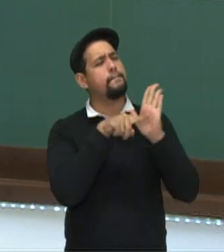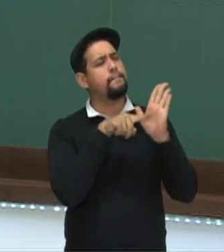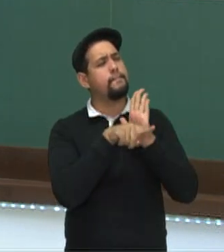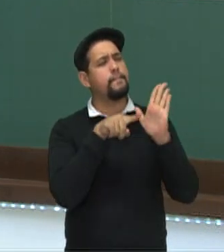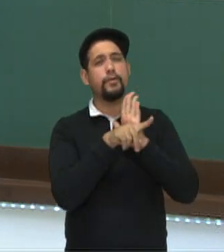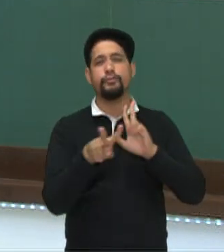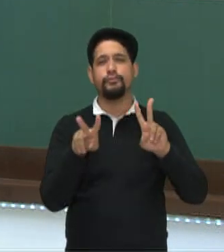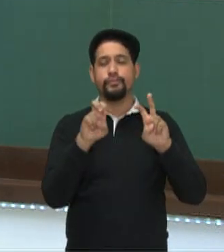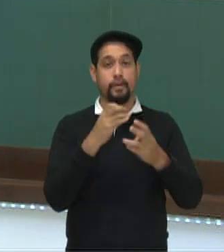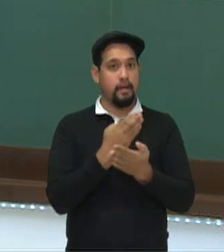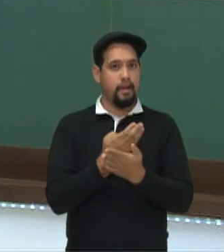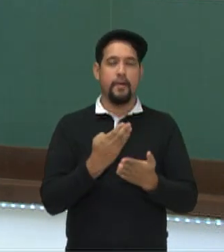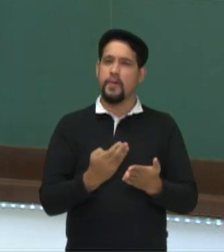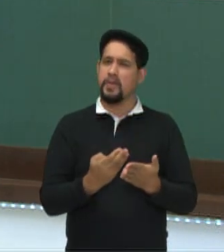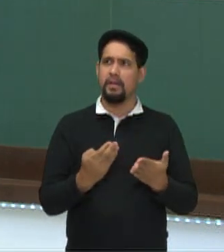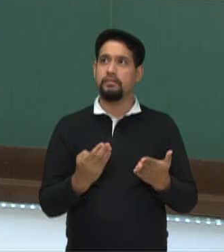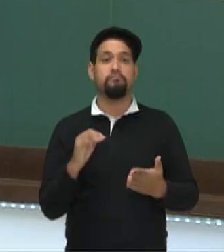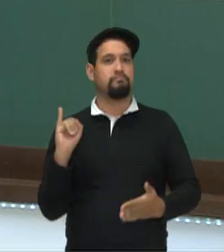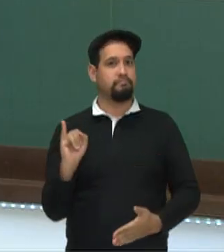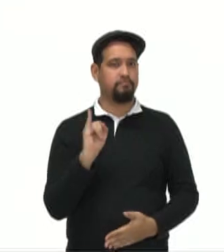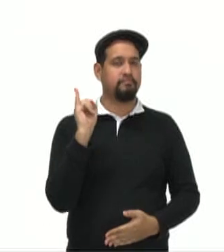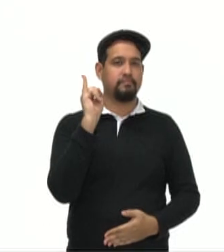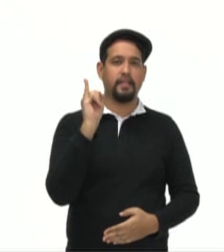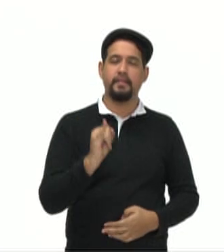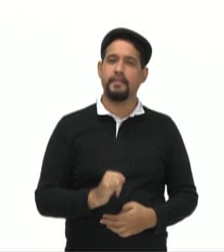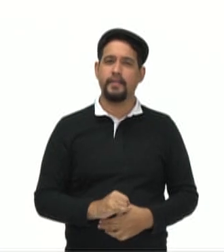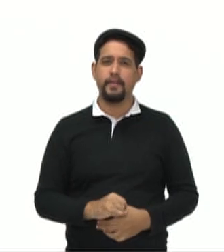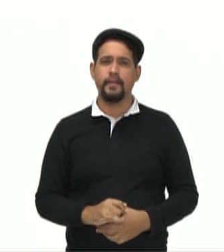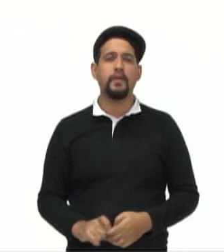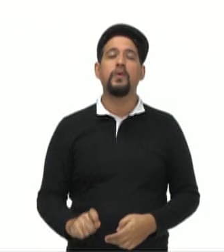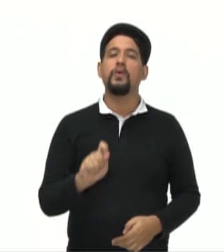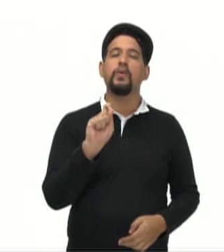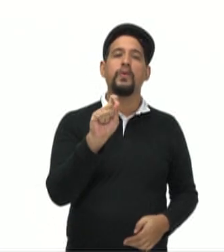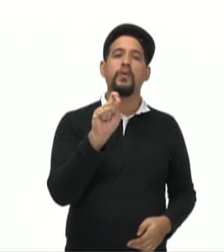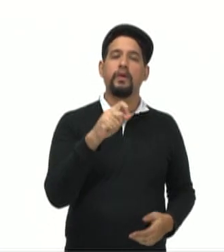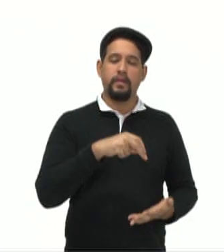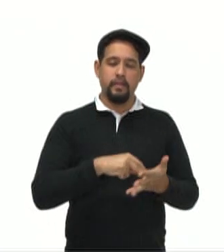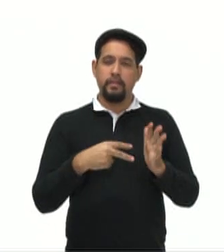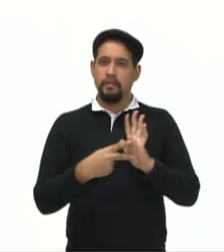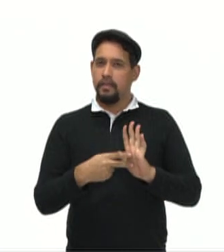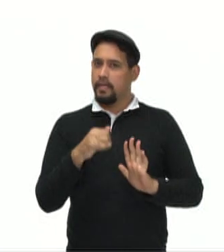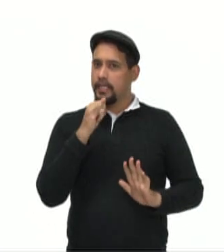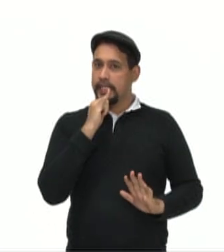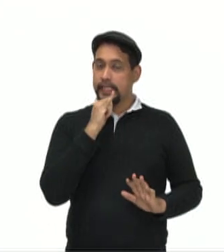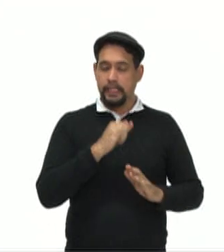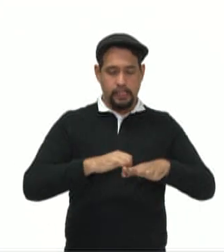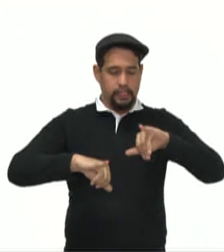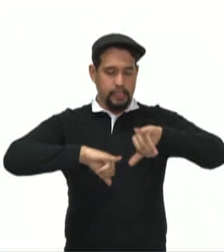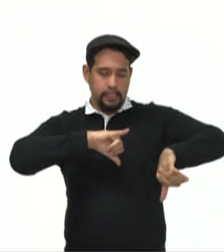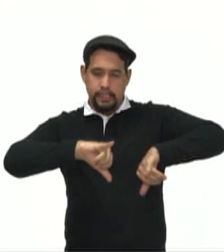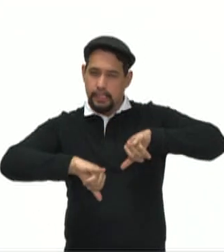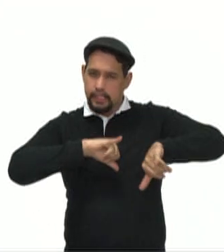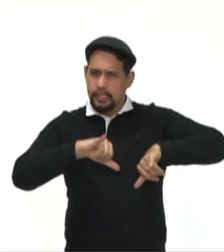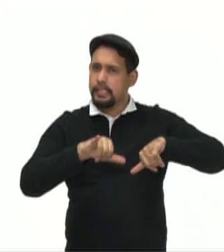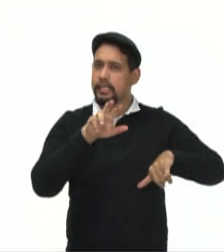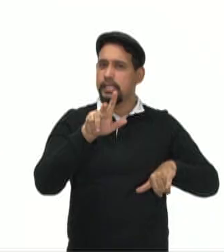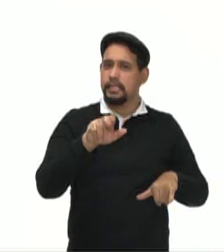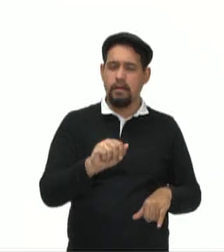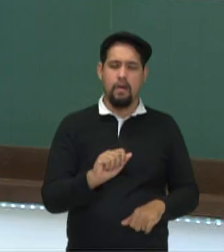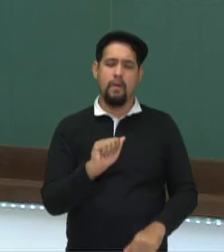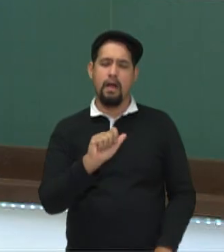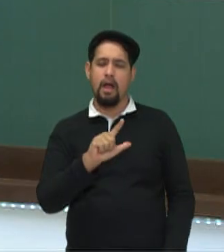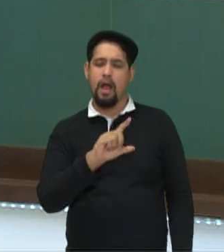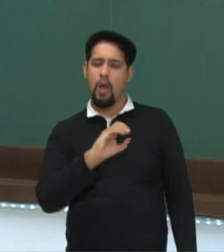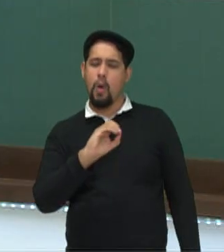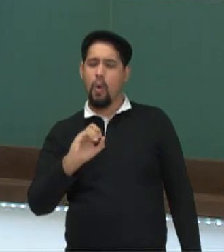esta aula muito pertinentes. O que caracteriza uma função química como álcool? Sim,